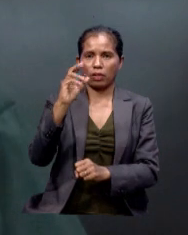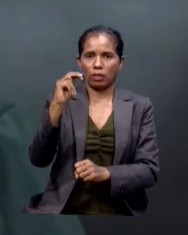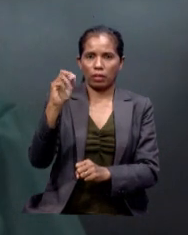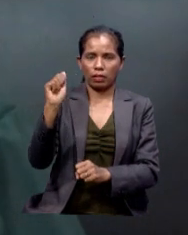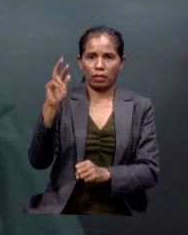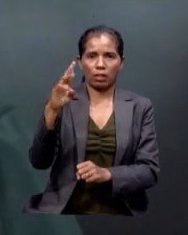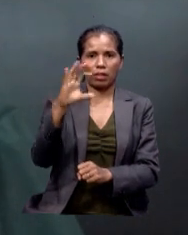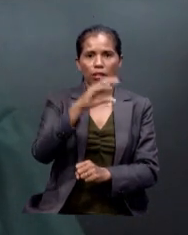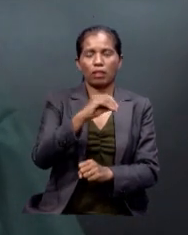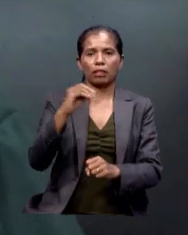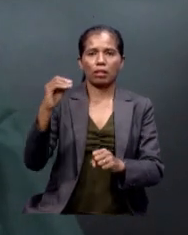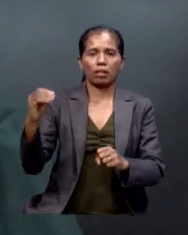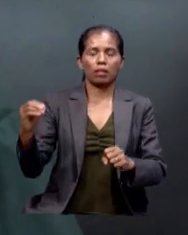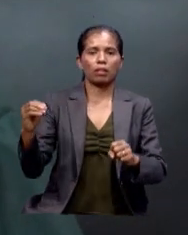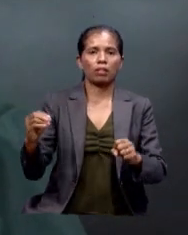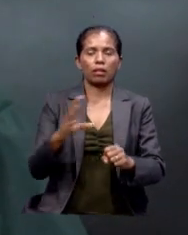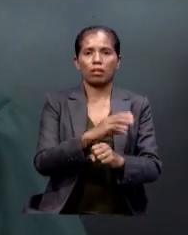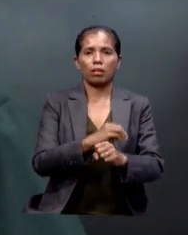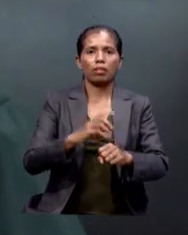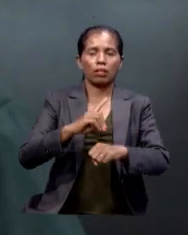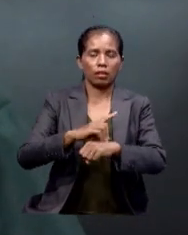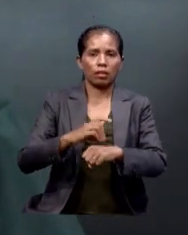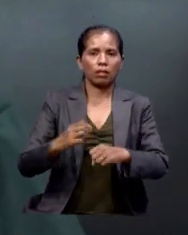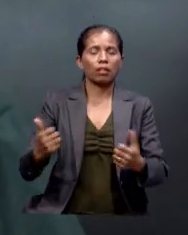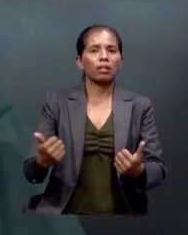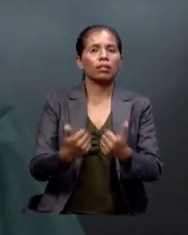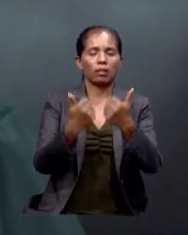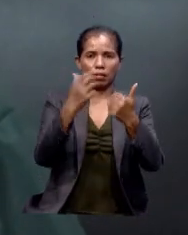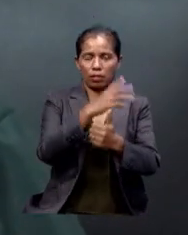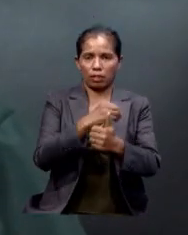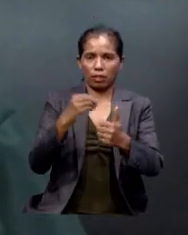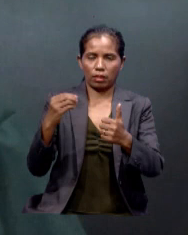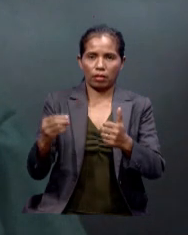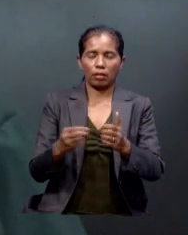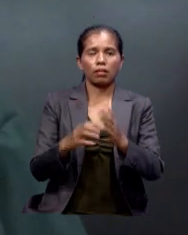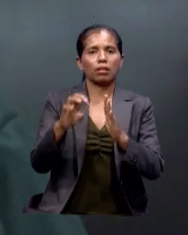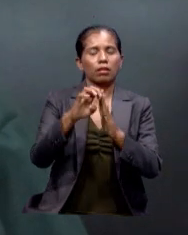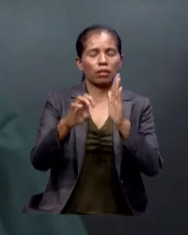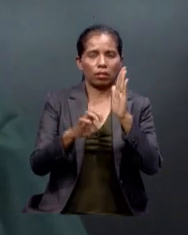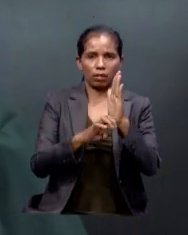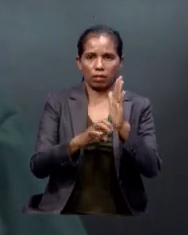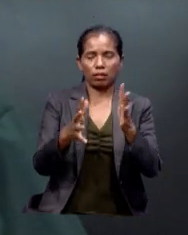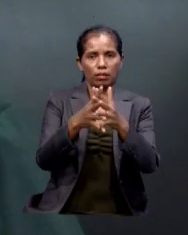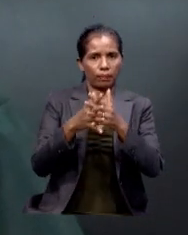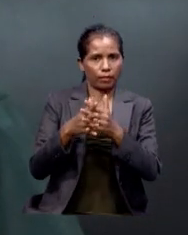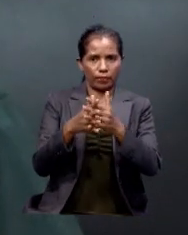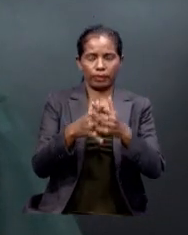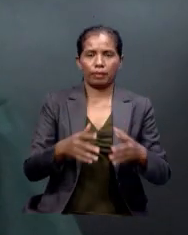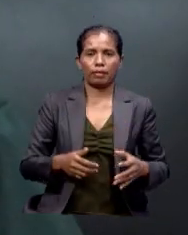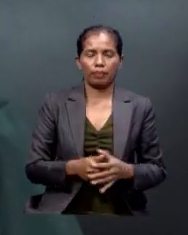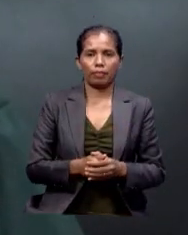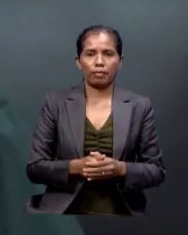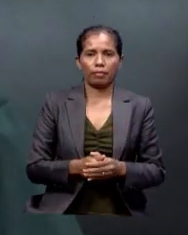por coincidência, está na Flórida, Estados Unidos. É